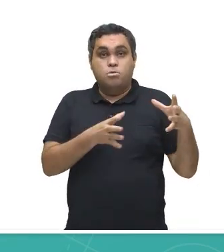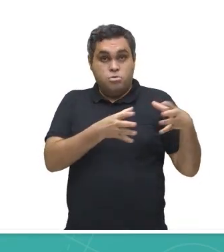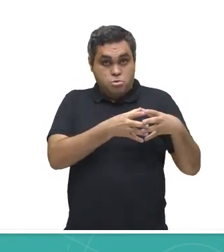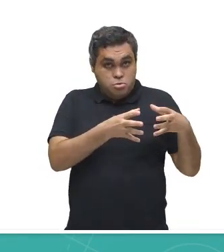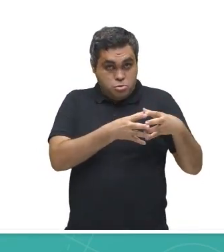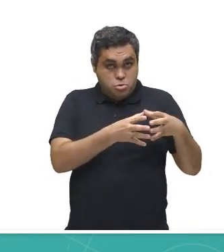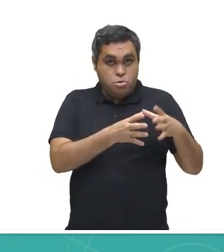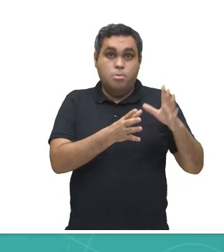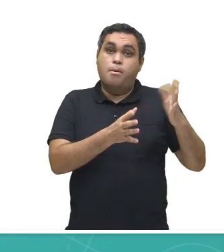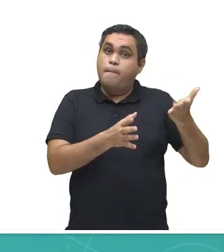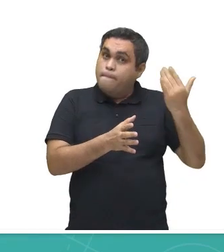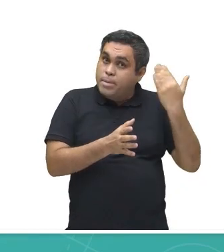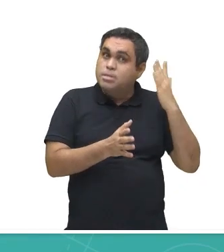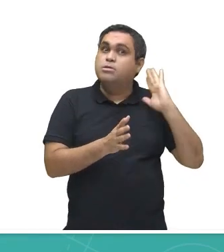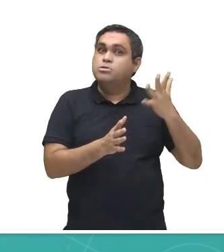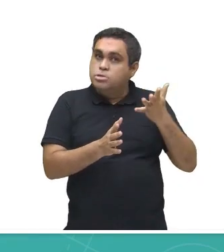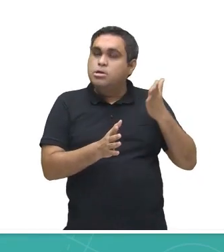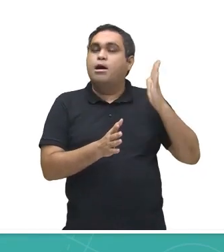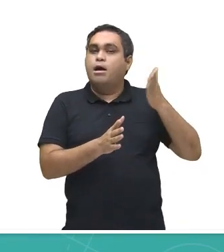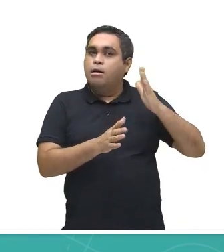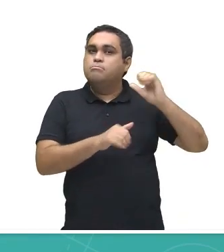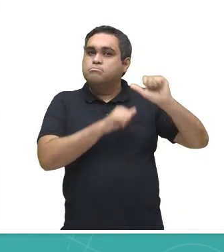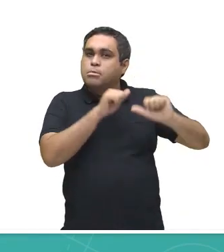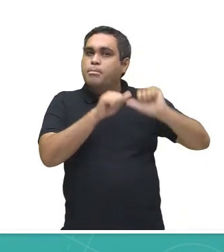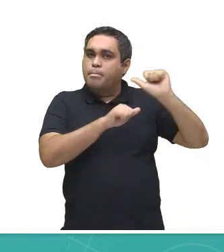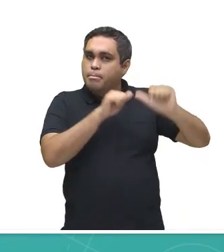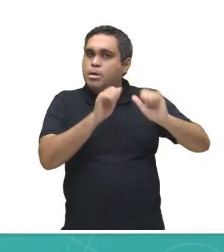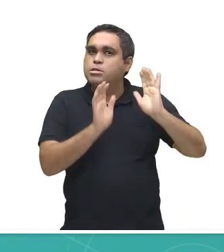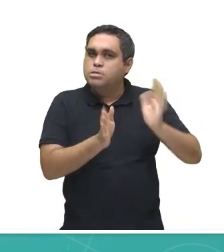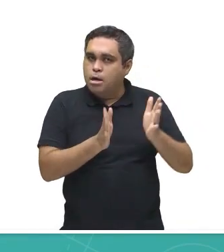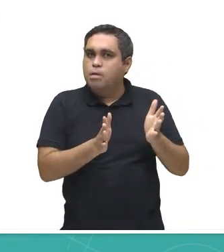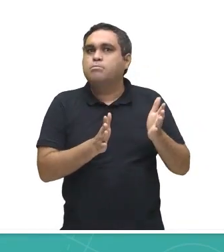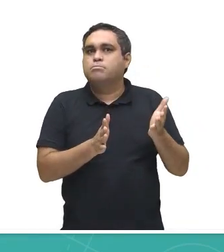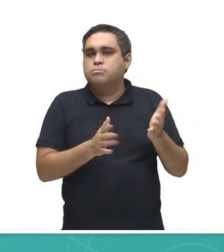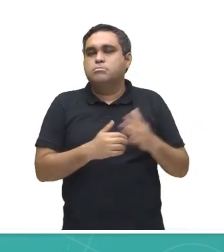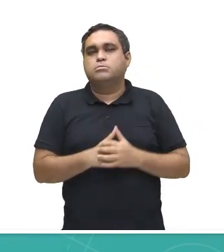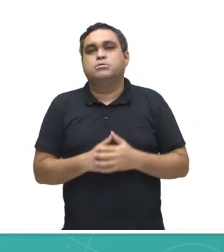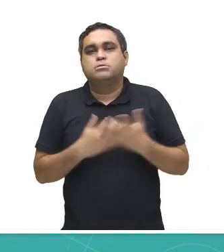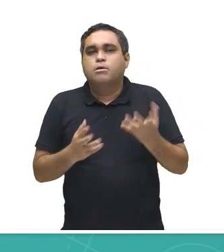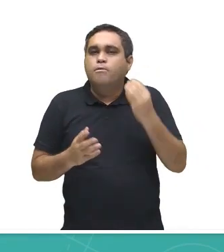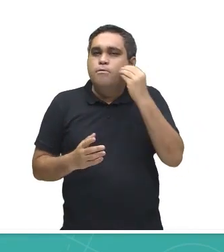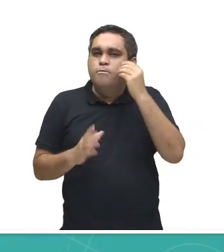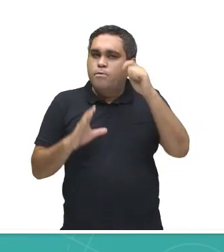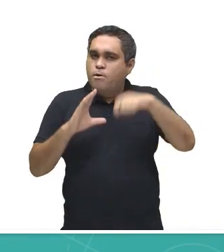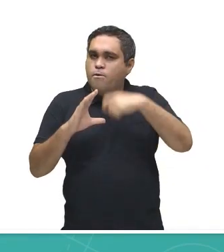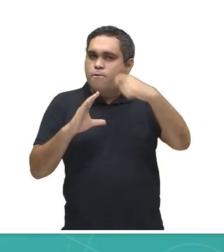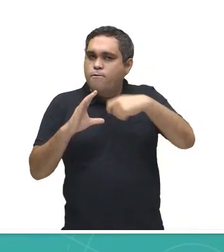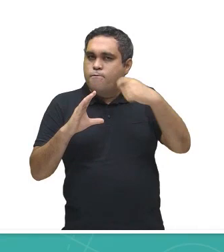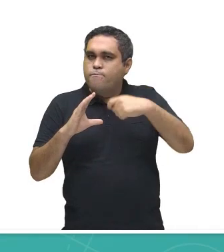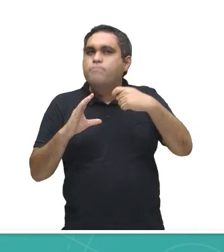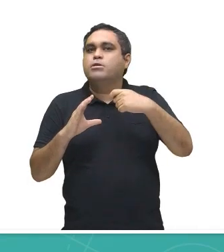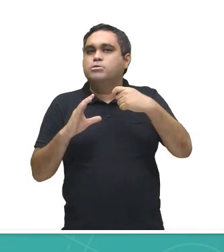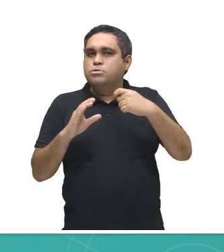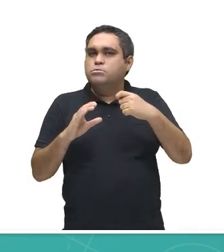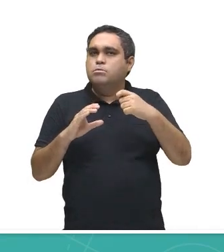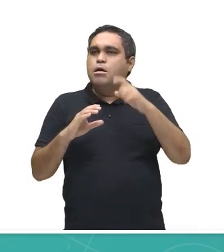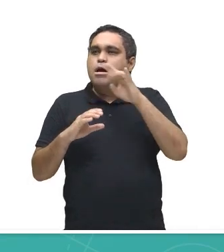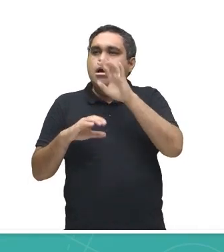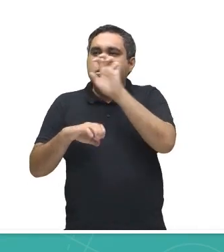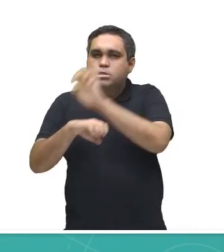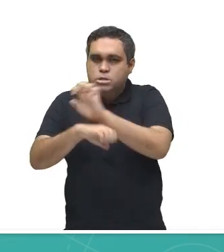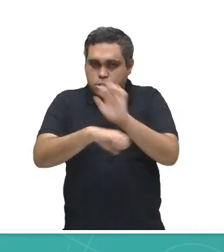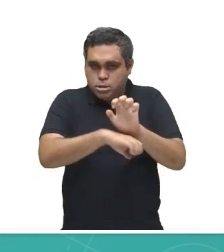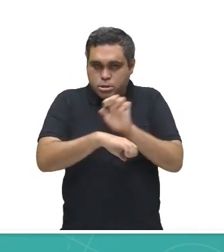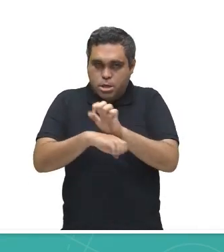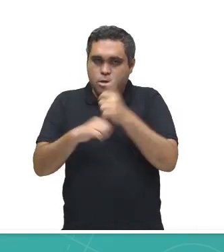tá certo? Vamos ver um vídeo agora observando cada região e cada estado que faz parte dessa região aí com o